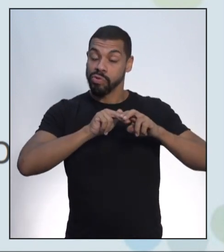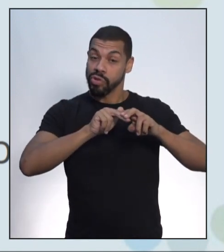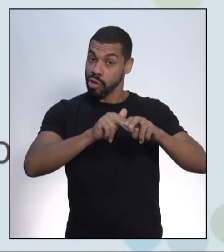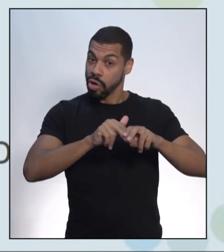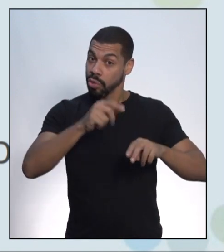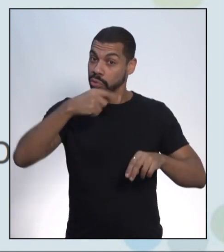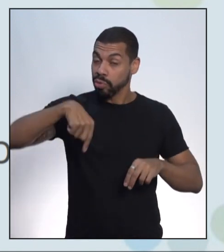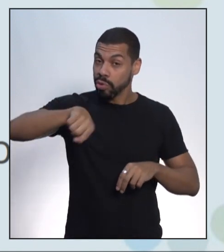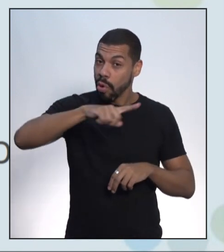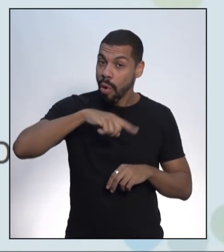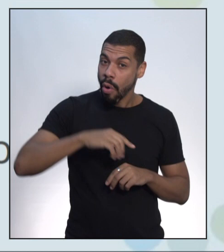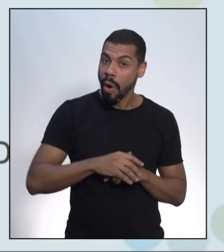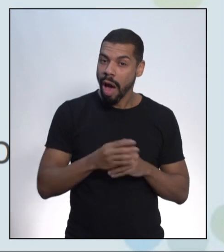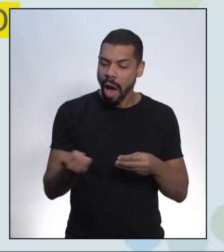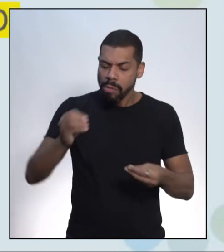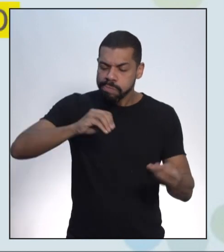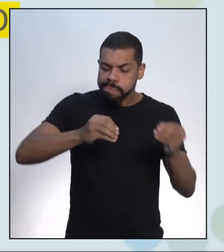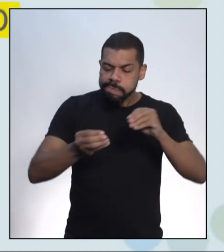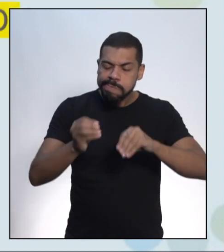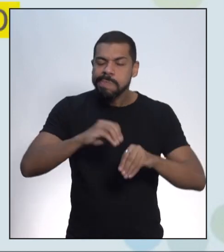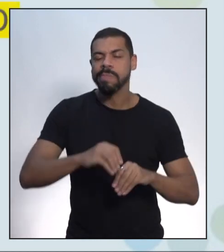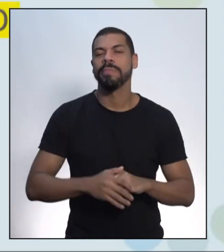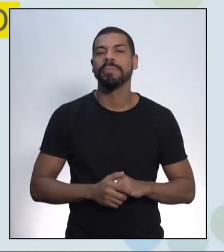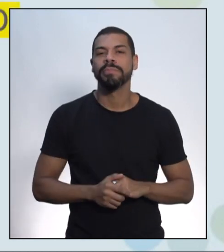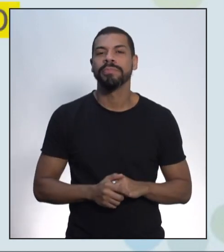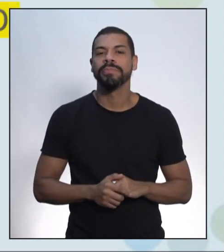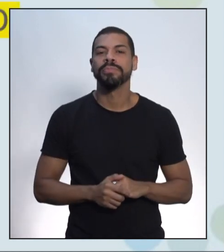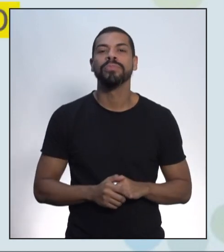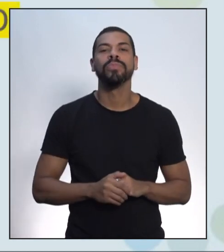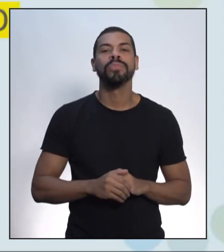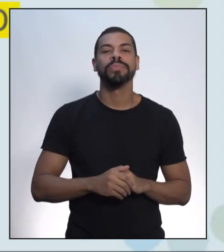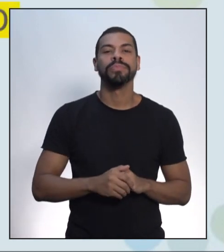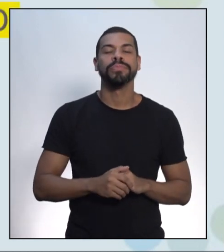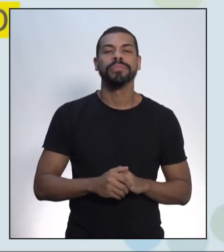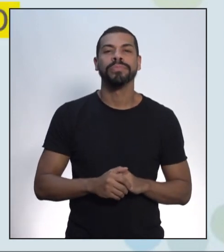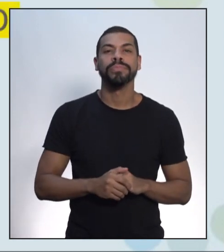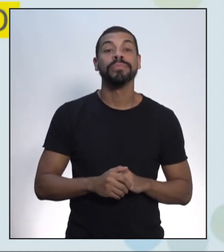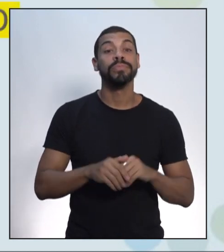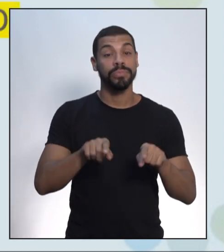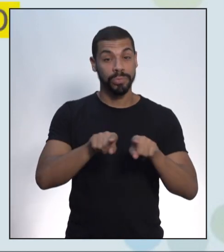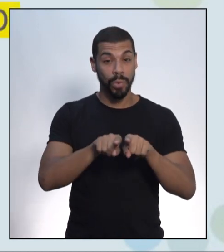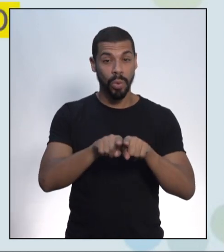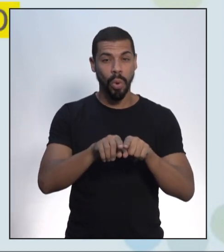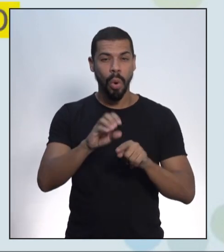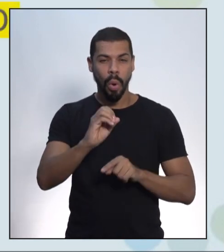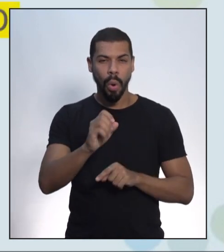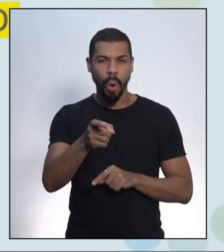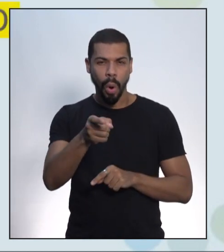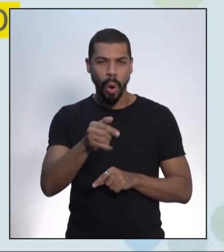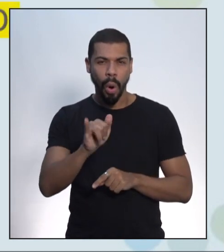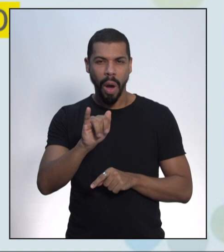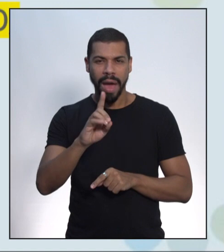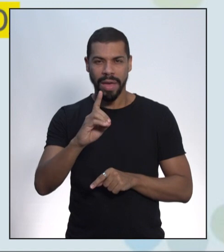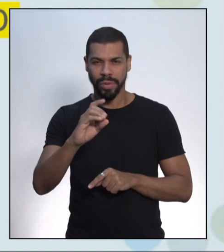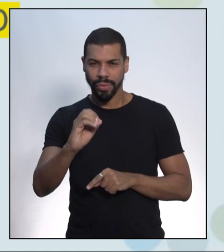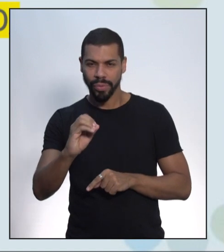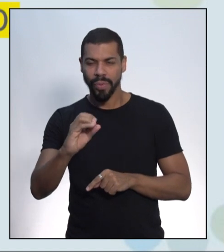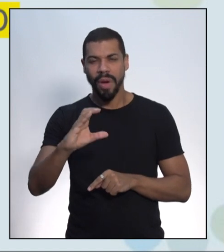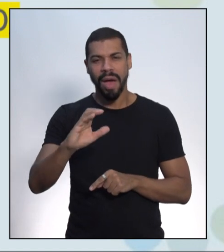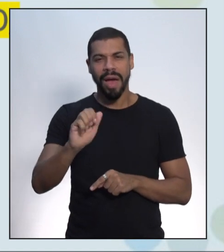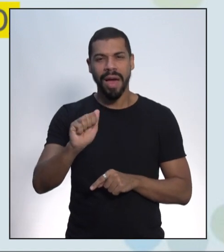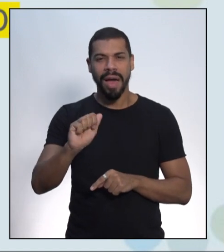vamos adicionar quem? O óxido de cálcio. Esse óxido de cálcio é o quê? Um